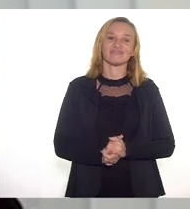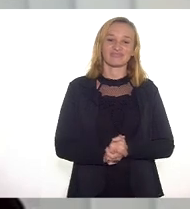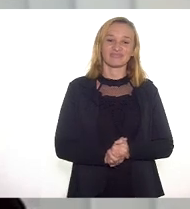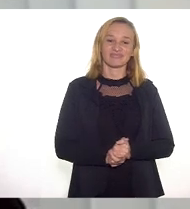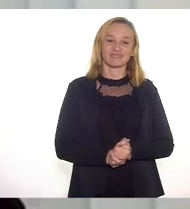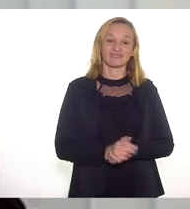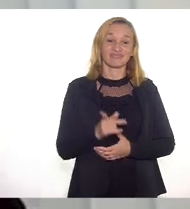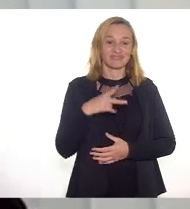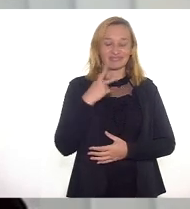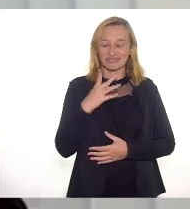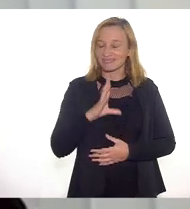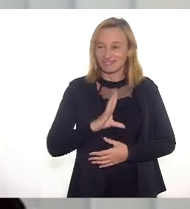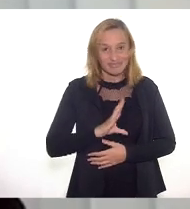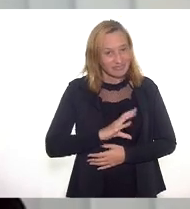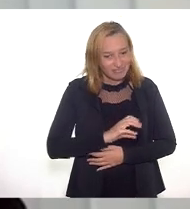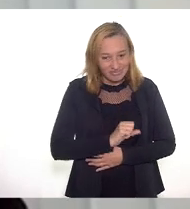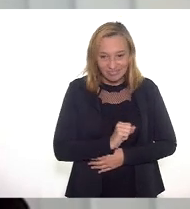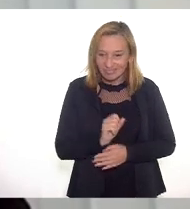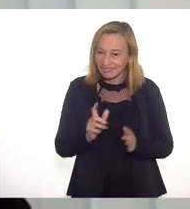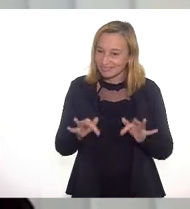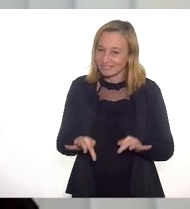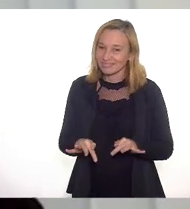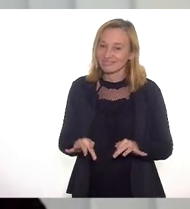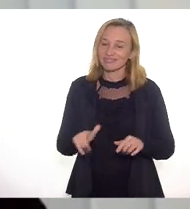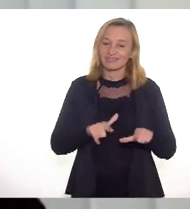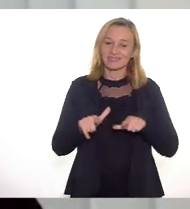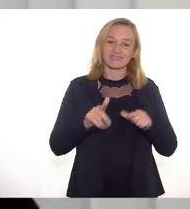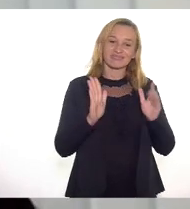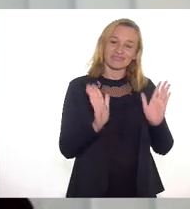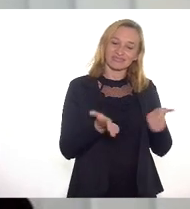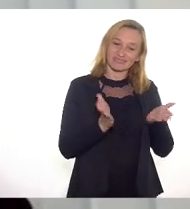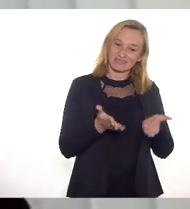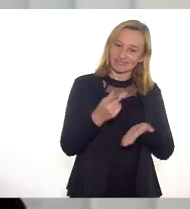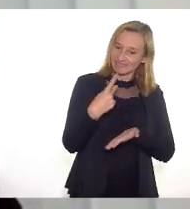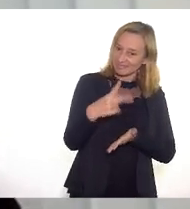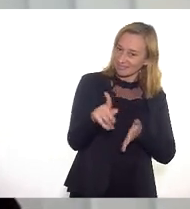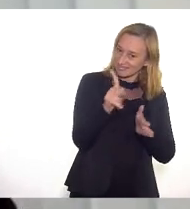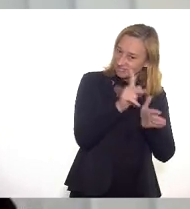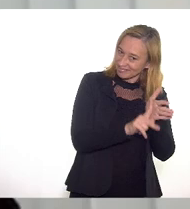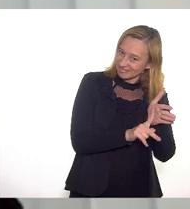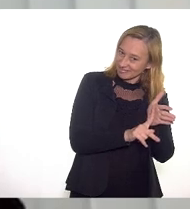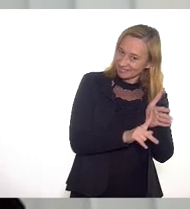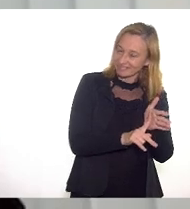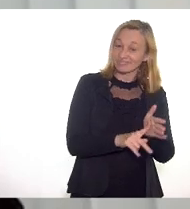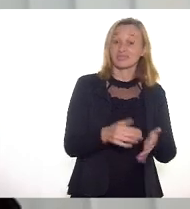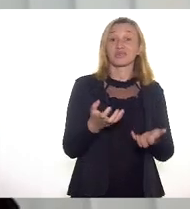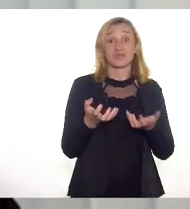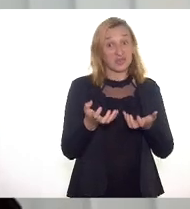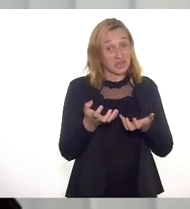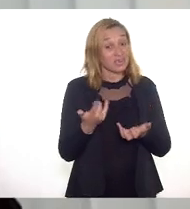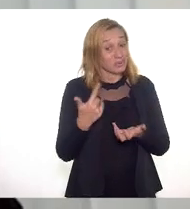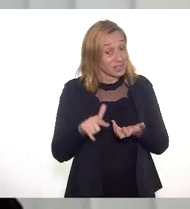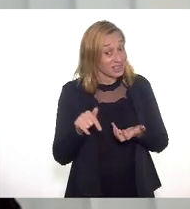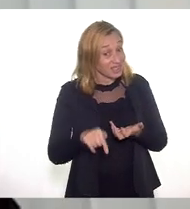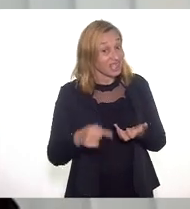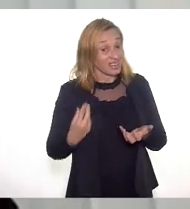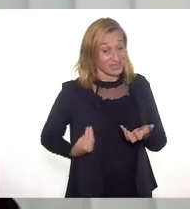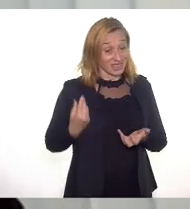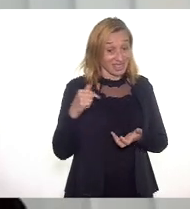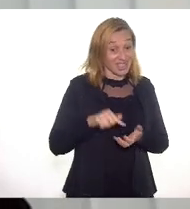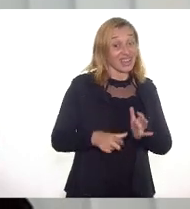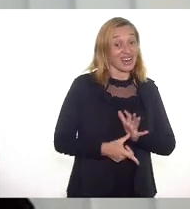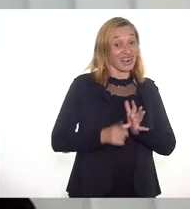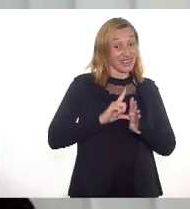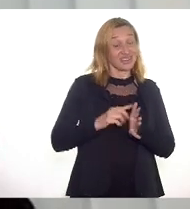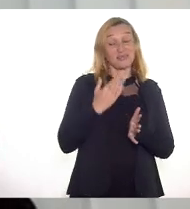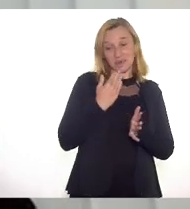Quero dizer que eu adorei encerrar os trabalhos de hoje com o seu projeto. Se eu tivesse, repito aqui, se eu tivesse na casa, eu gostaria